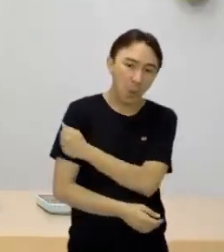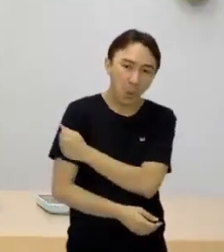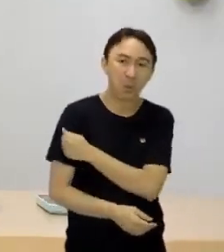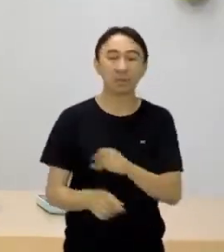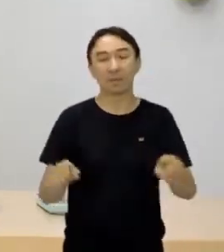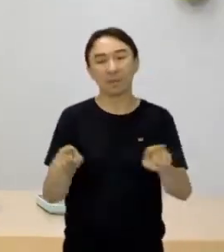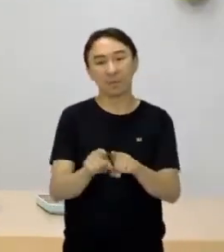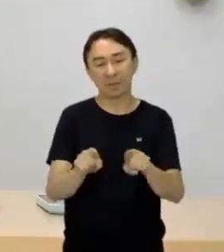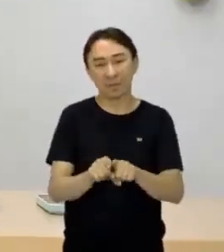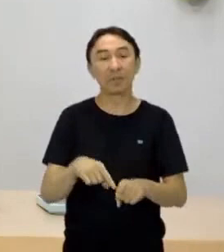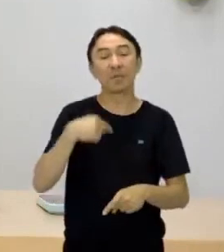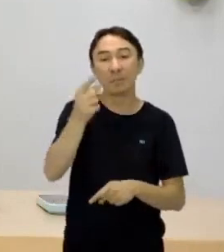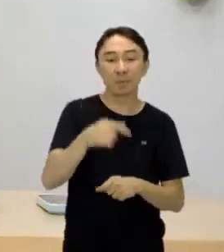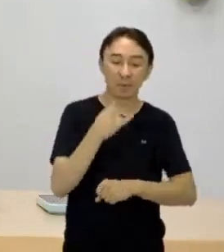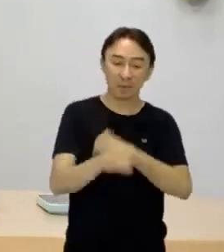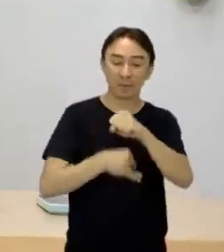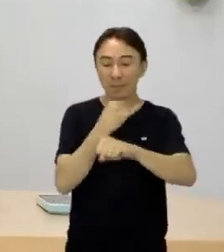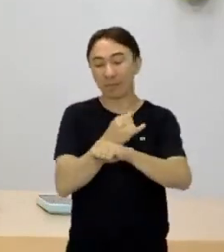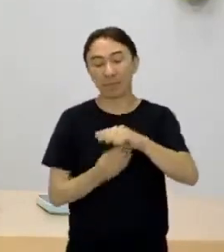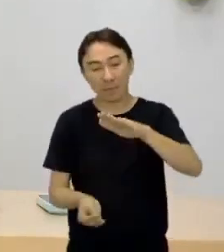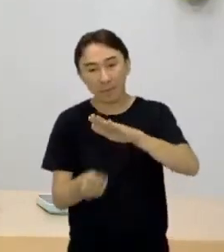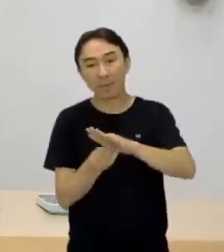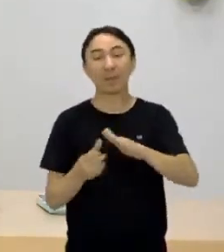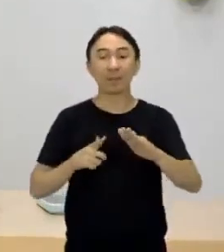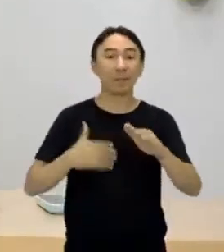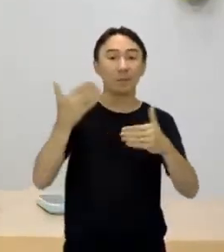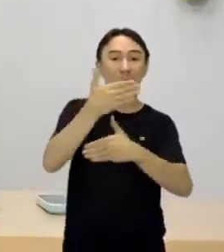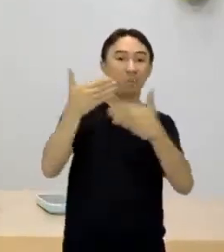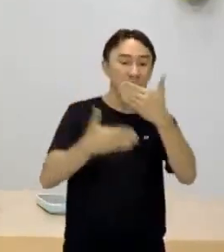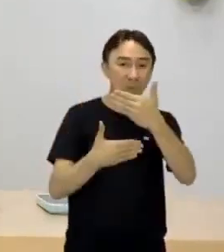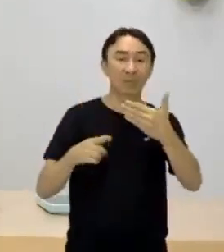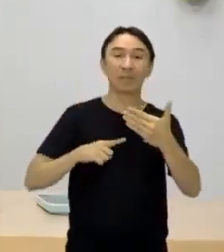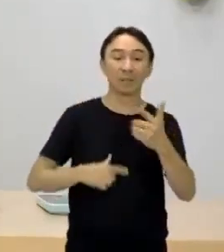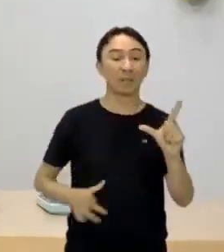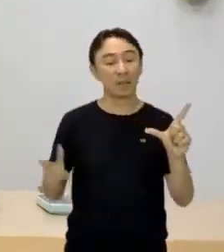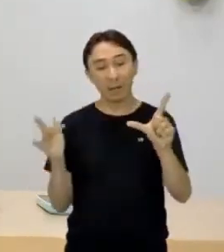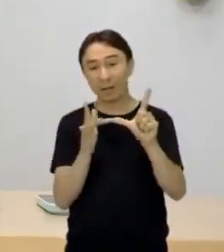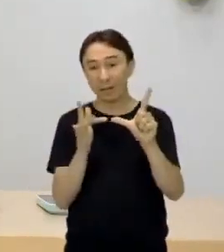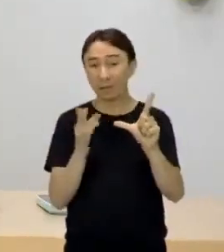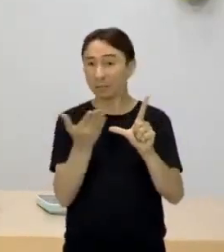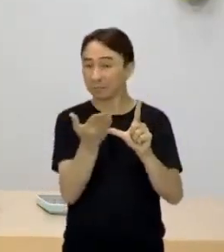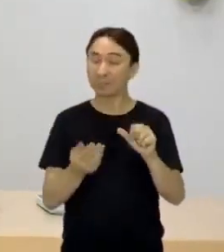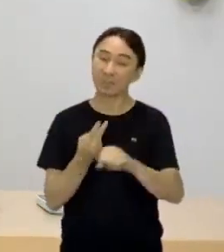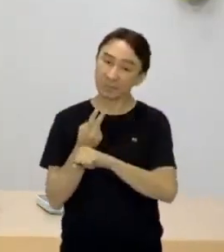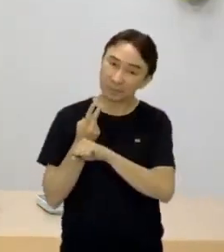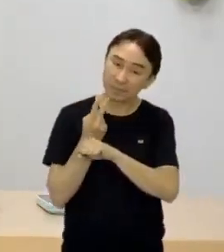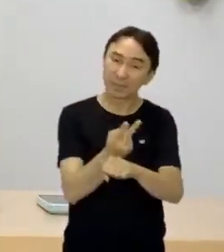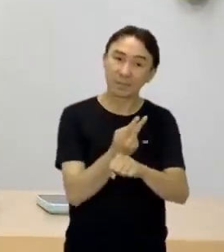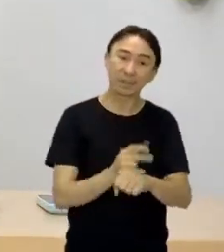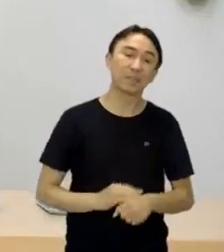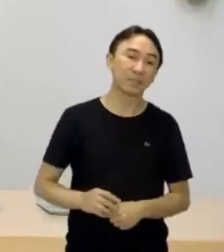lá no repositório, vai estar o PPT e vai estar o link lá que vocês podem acessar. Eu uso direto esse